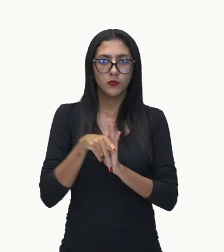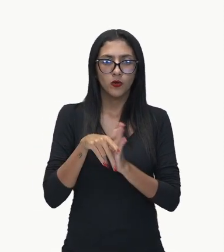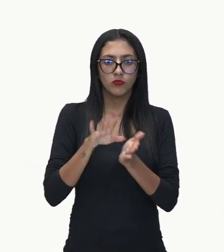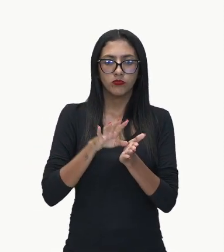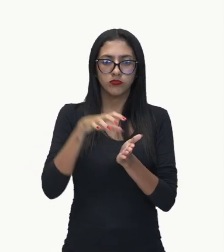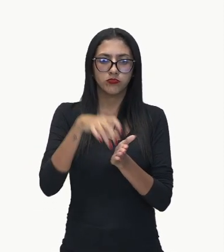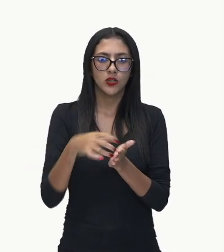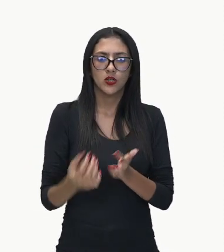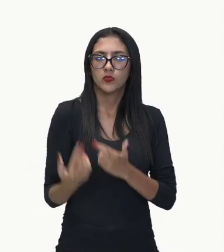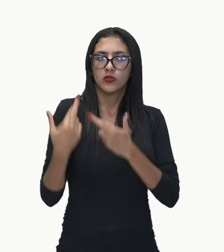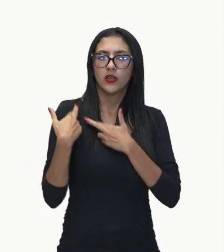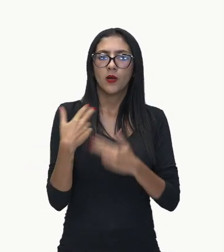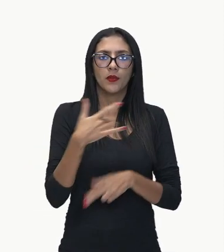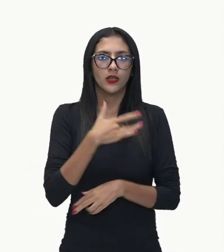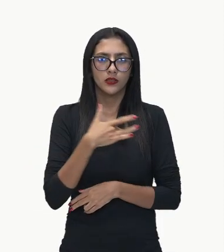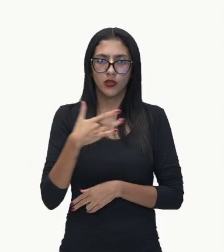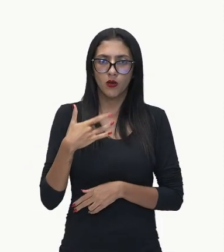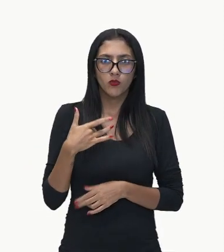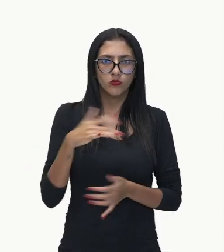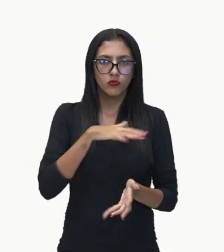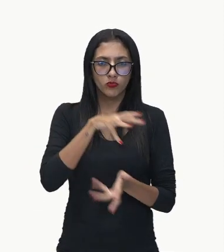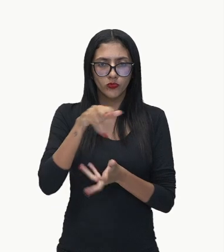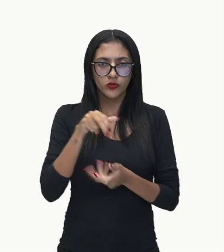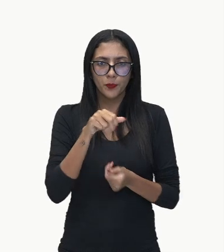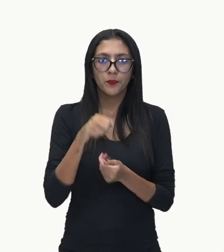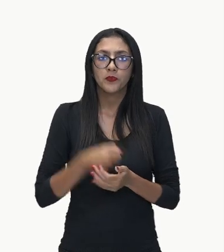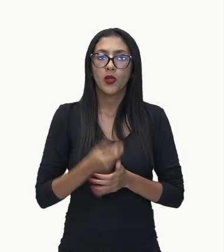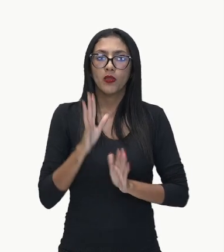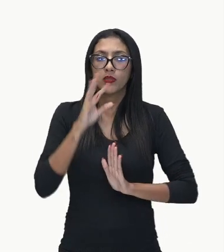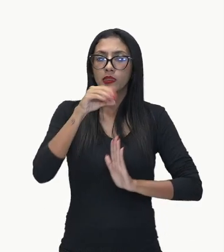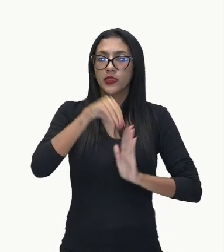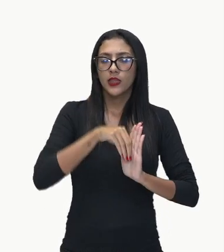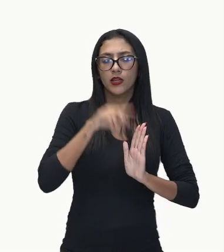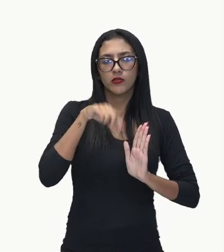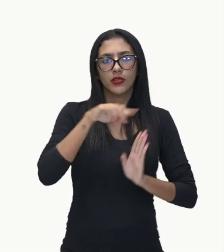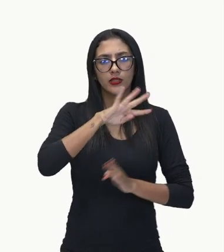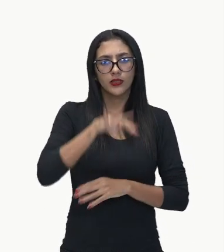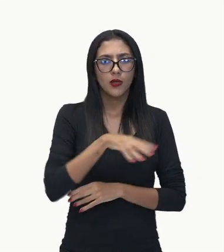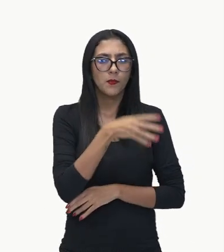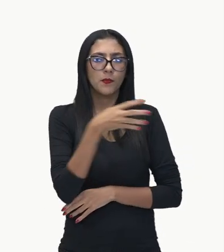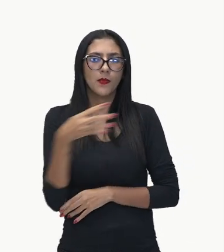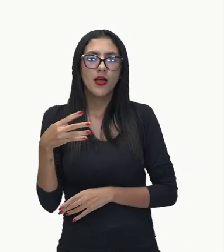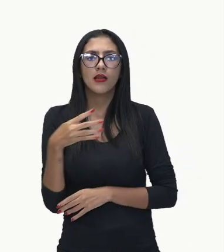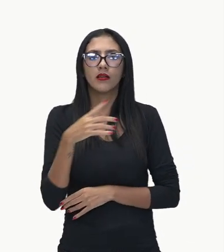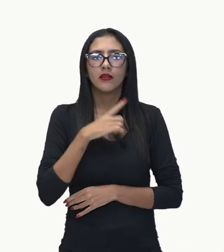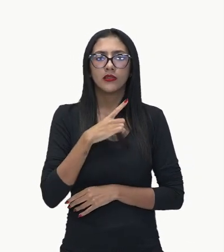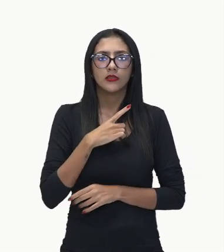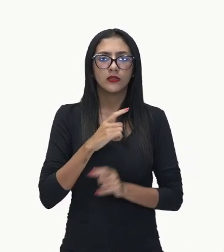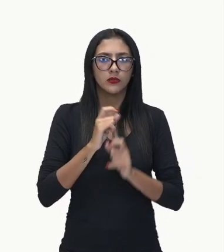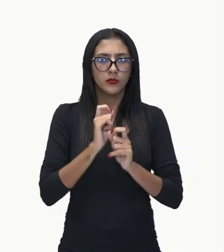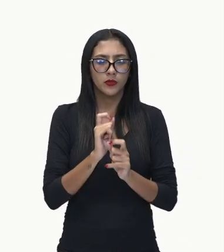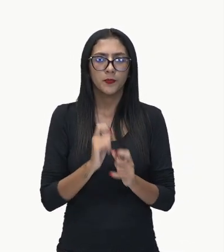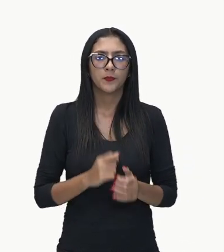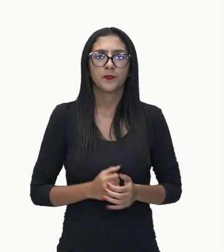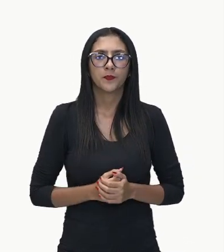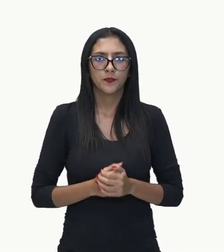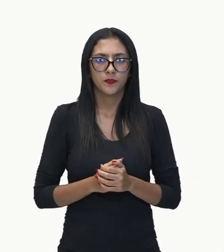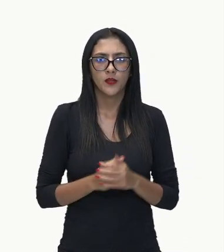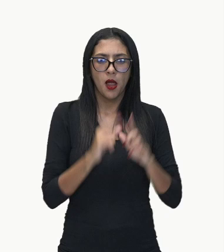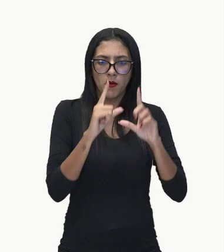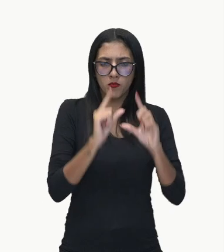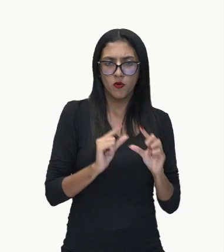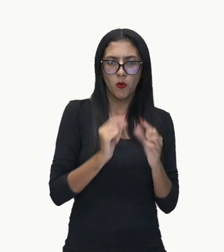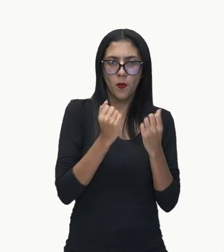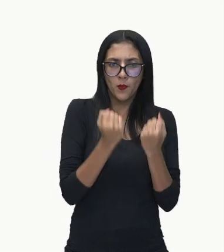de Saúde, né? E dentro dessa tabela, ela me traz aqui uma classificação que vai desde baixo peso